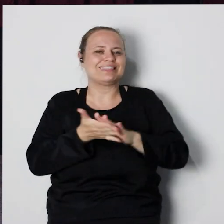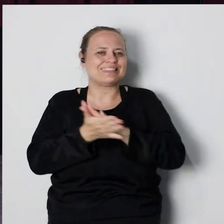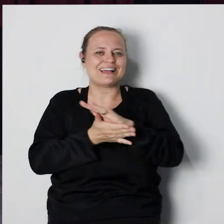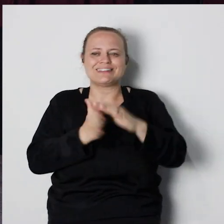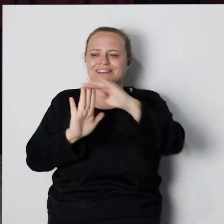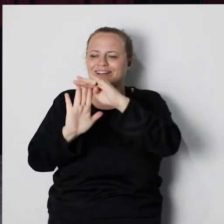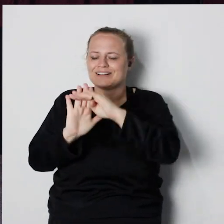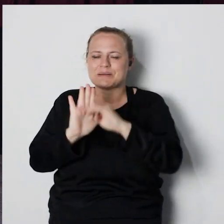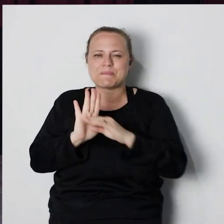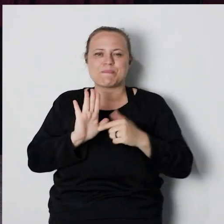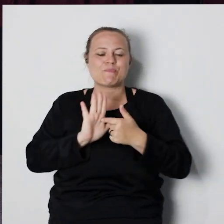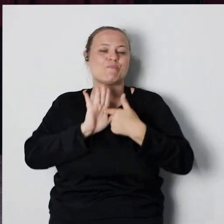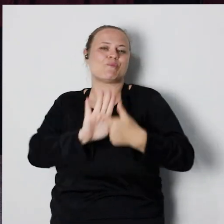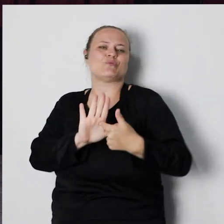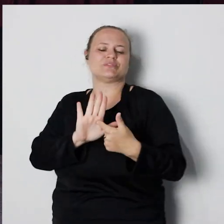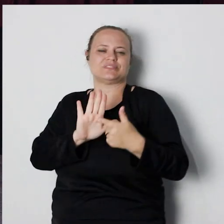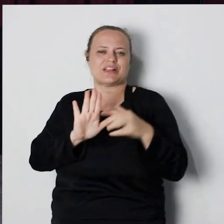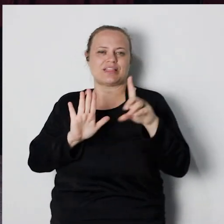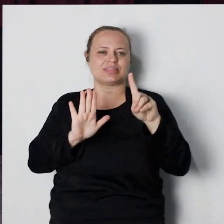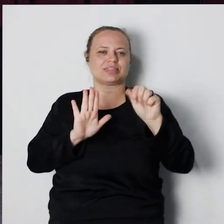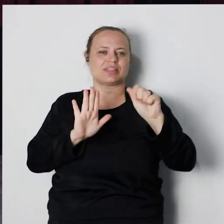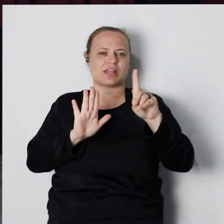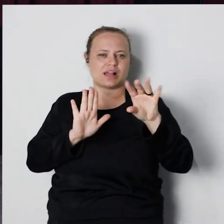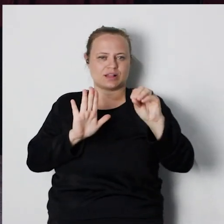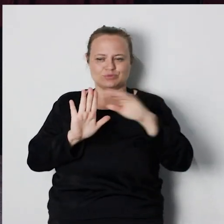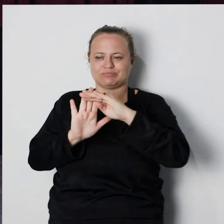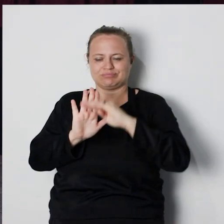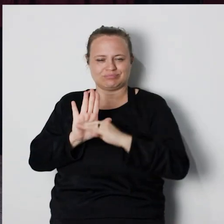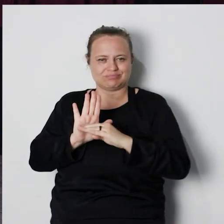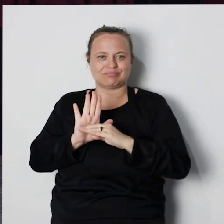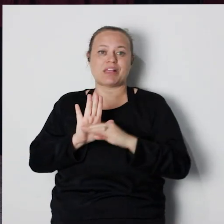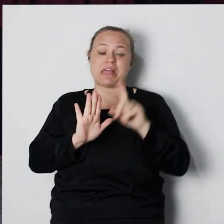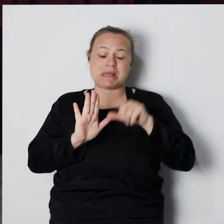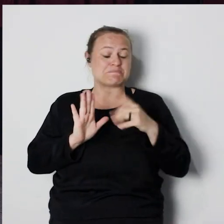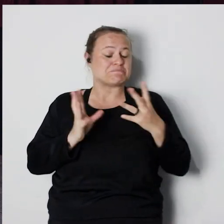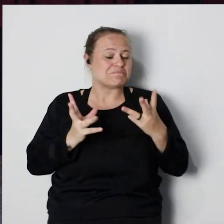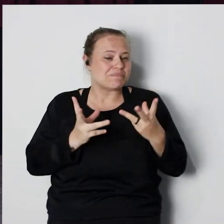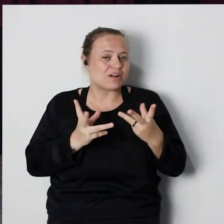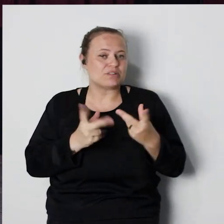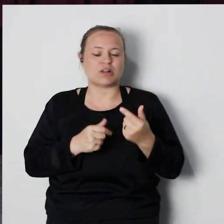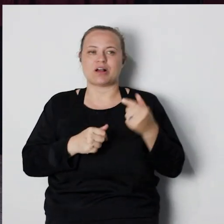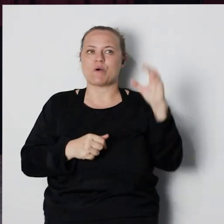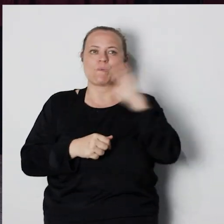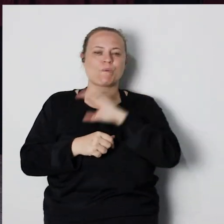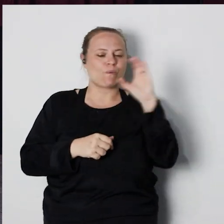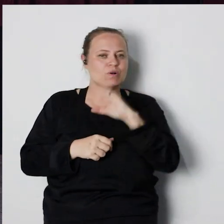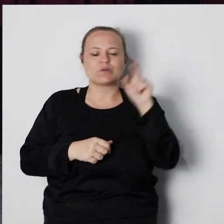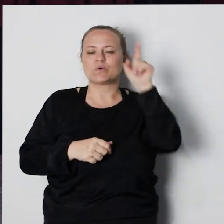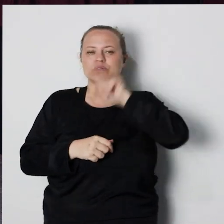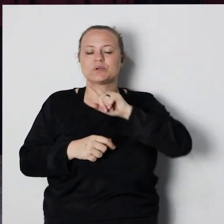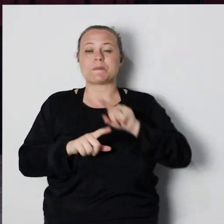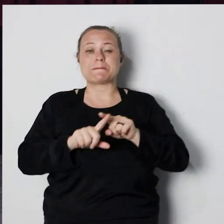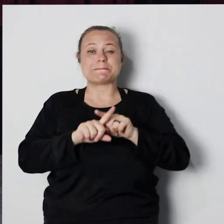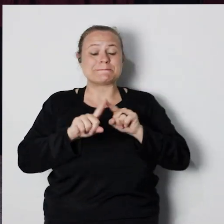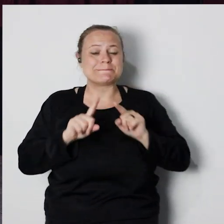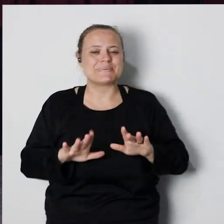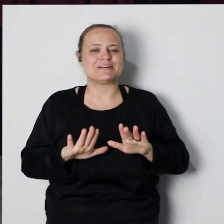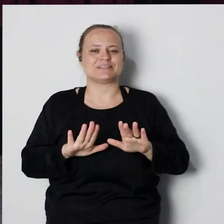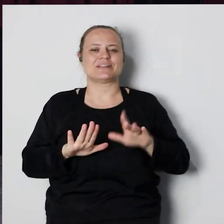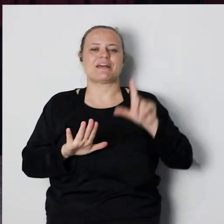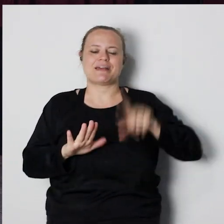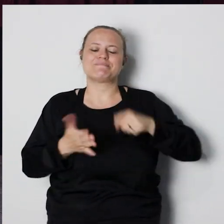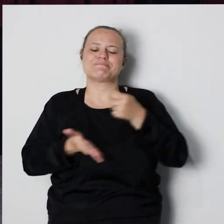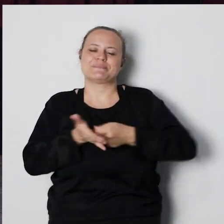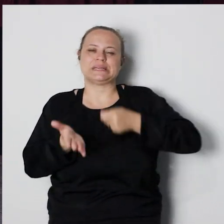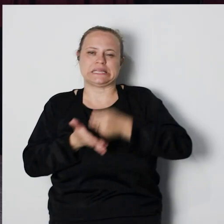uma crueldade. Eu disse, como é que pode? A área não tem seus dados para colocar na hora, assim, na mesa, né?